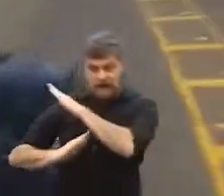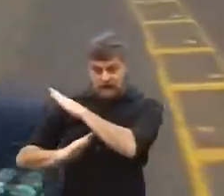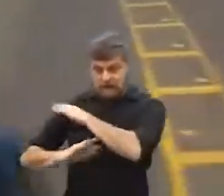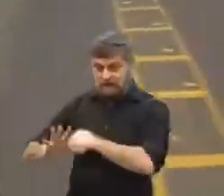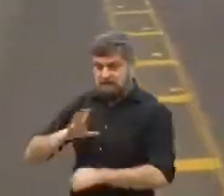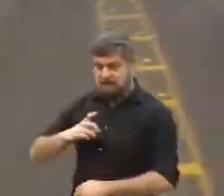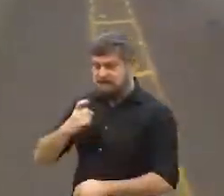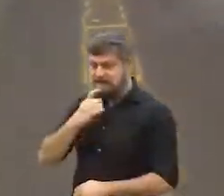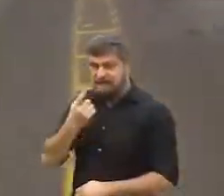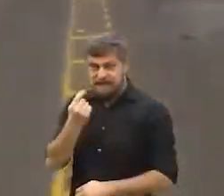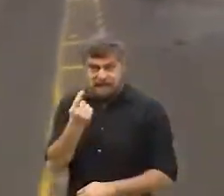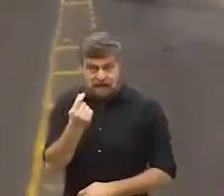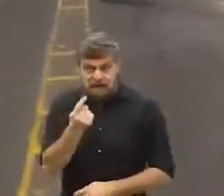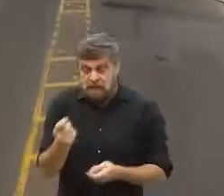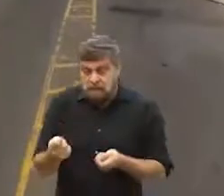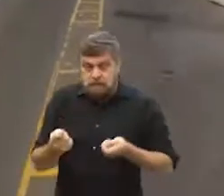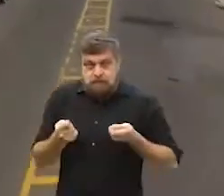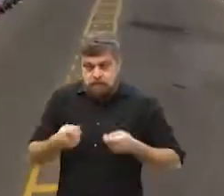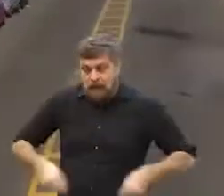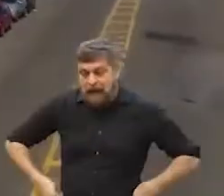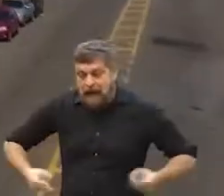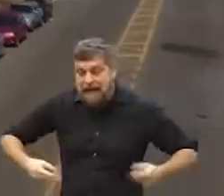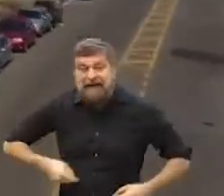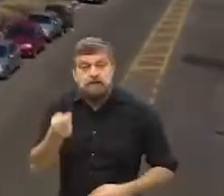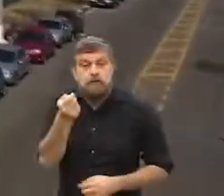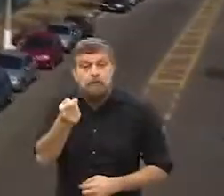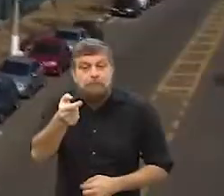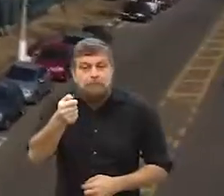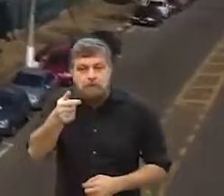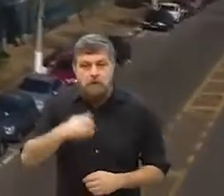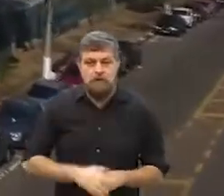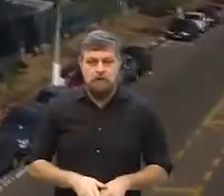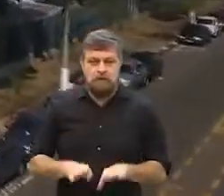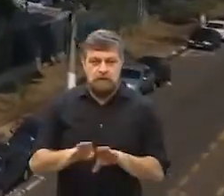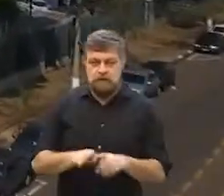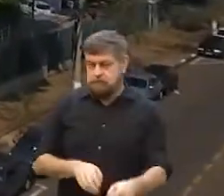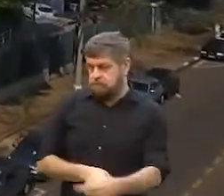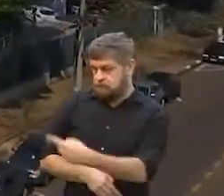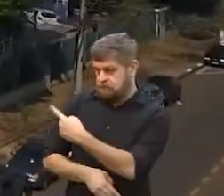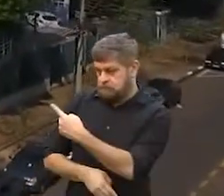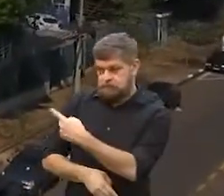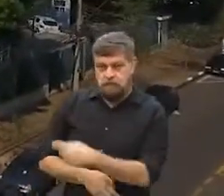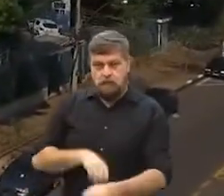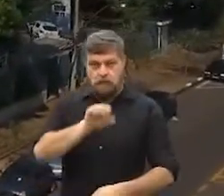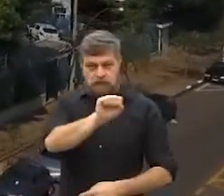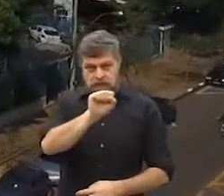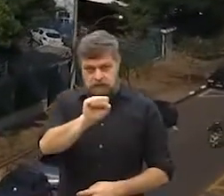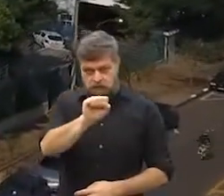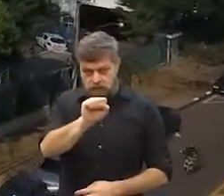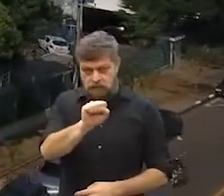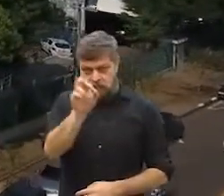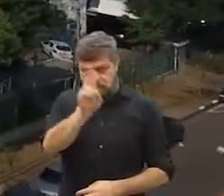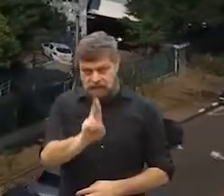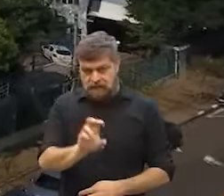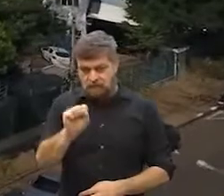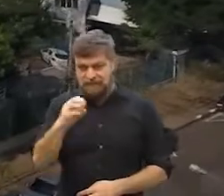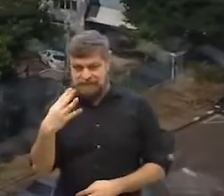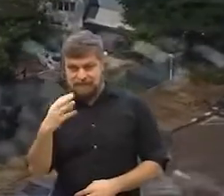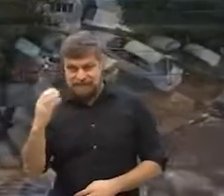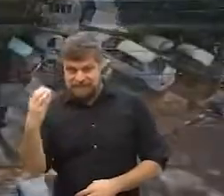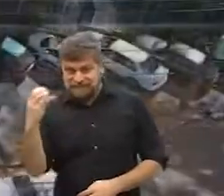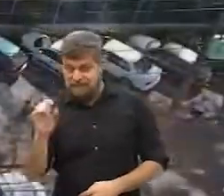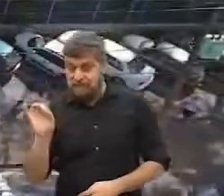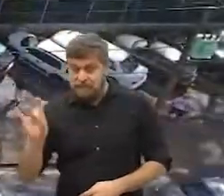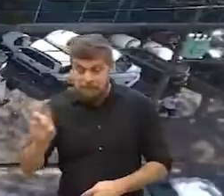dos menores custos per capita da Região Metropolitana de Campinas São 88 reais e 84 centavos por